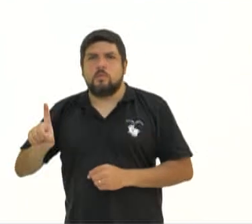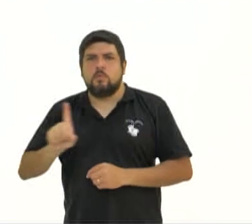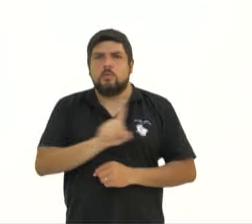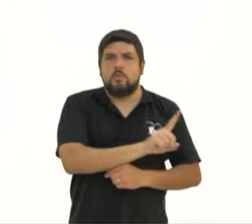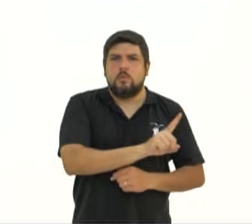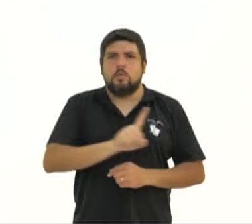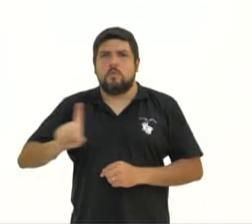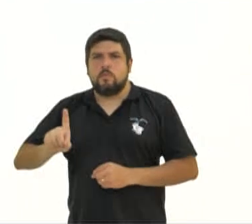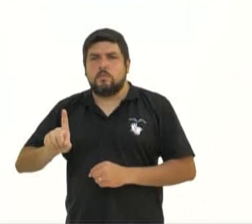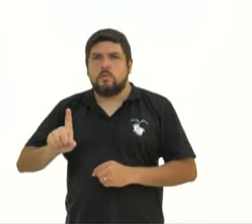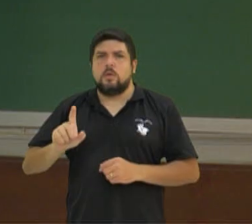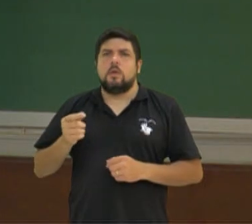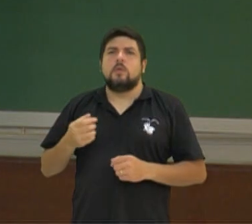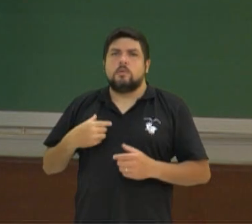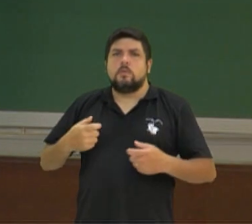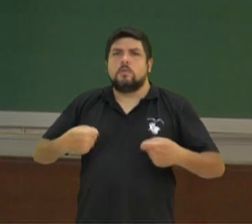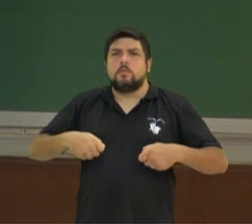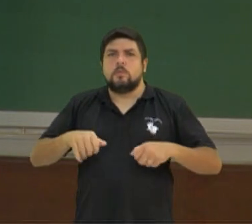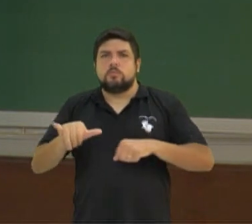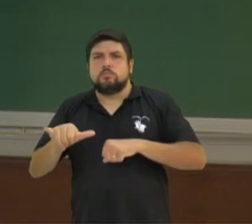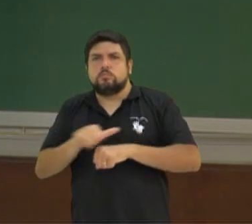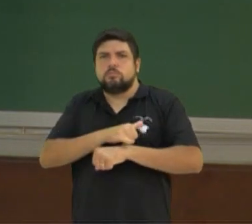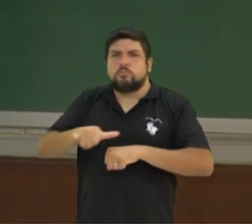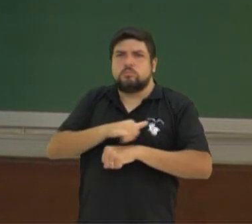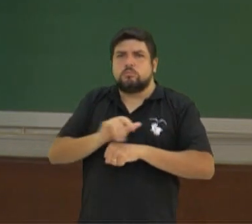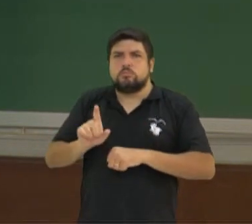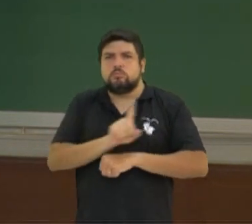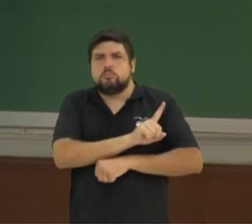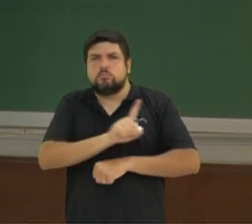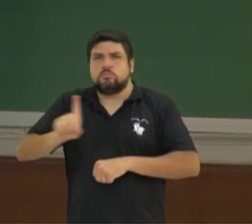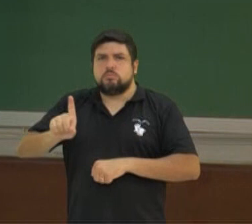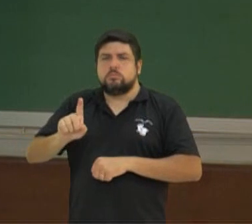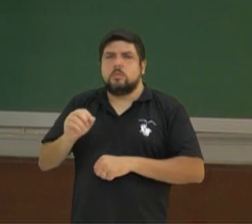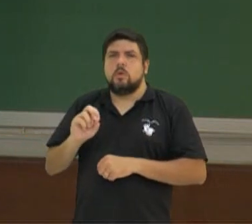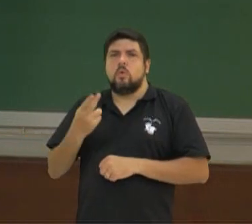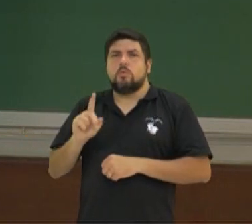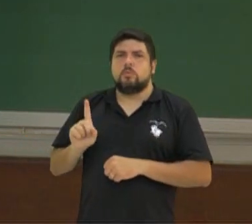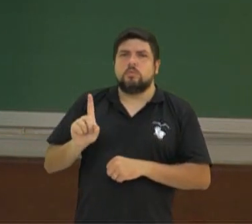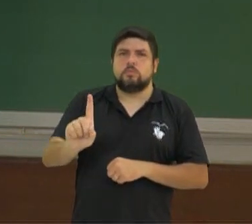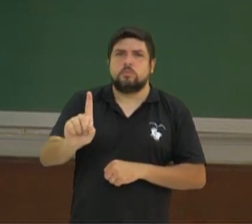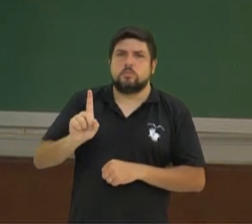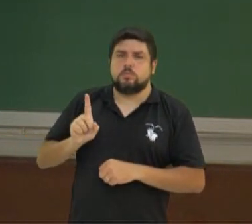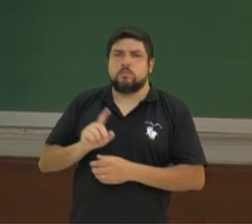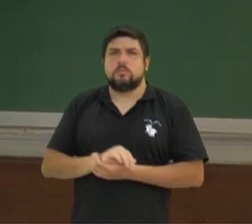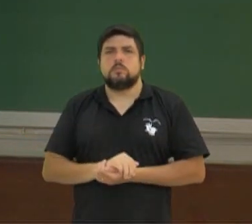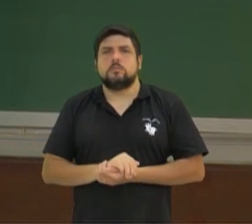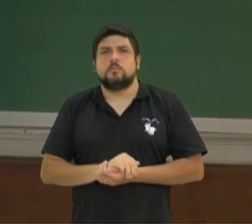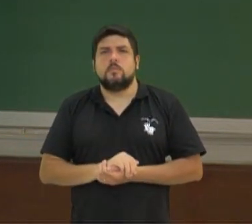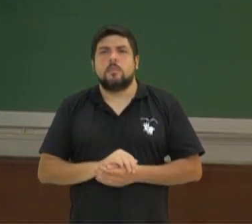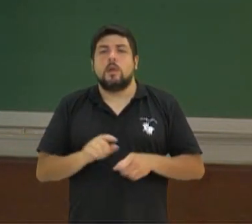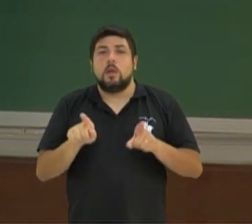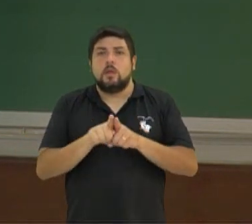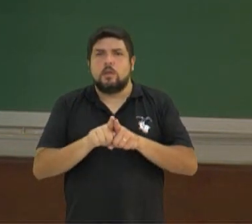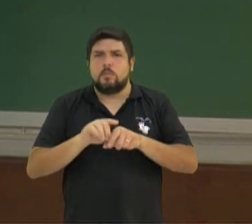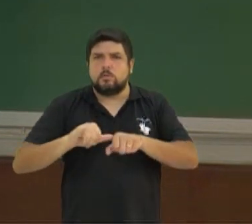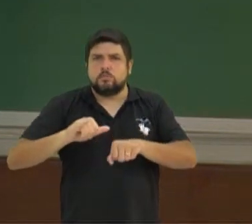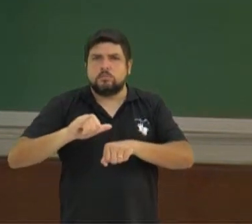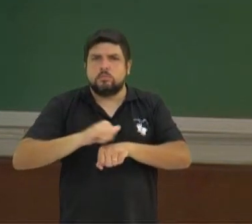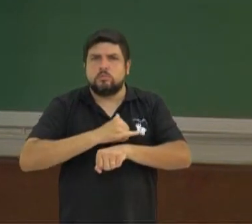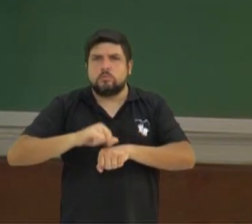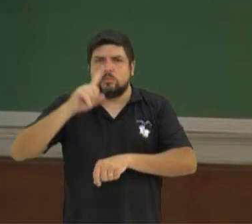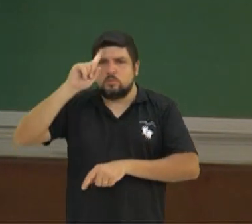para outro, eu tenho agilidade, né? Então, agilidade e velocidade também está envolvido. Habilidade tática de tomada de